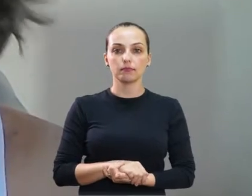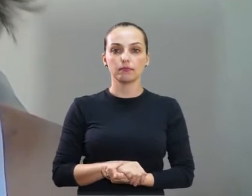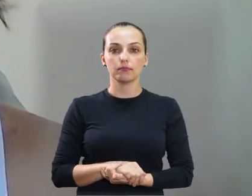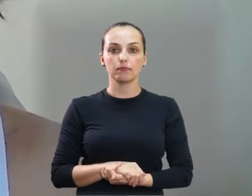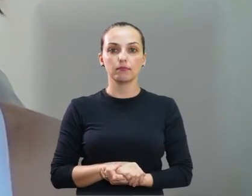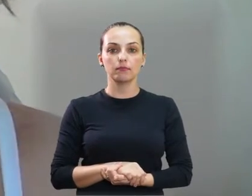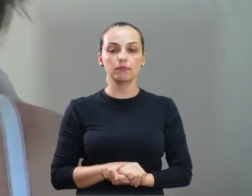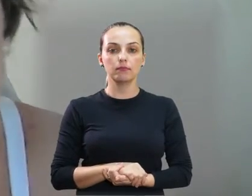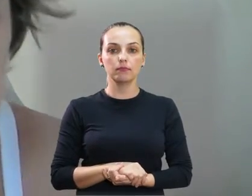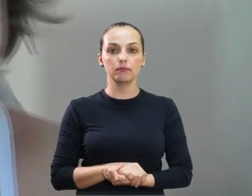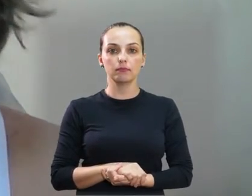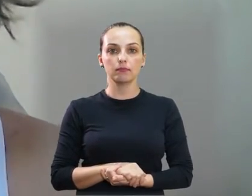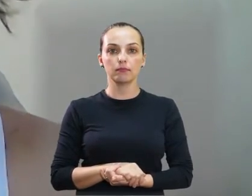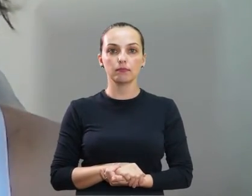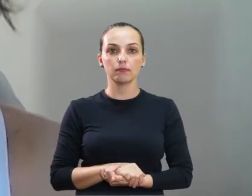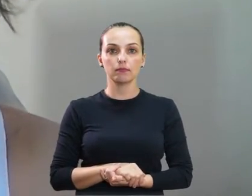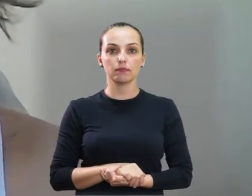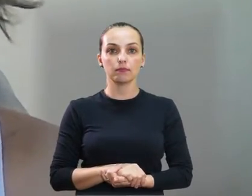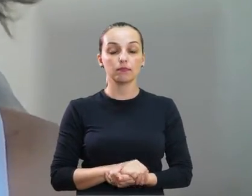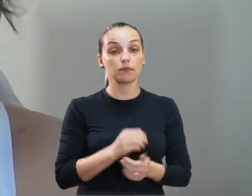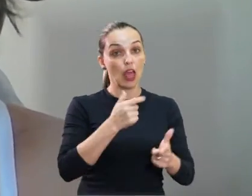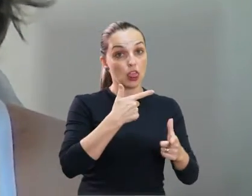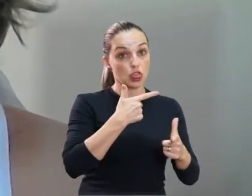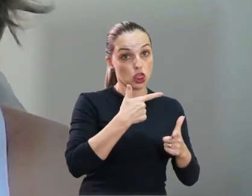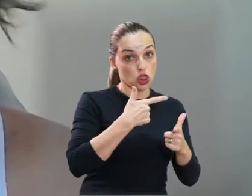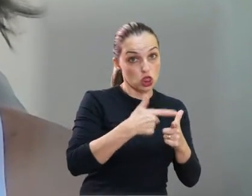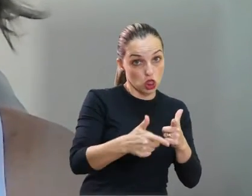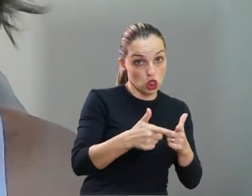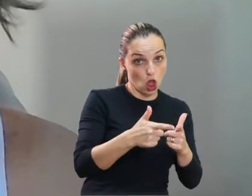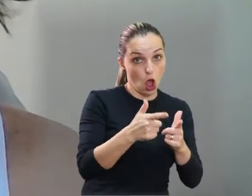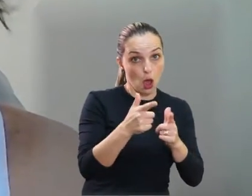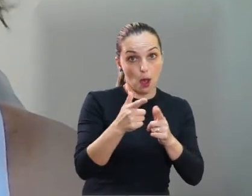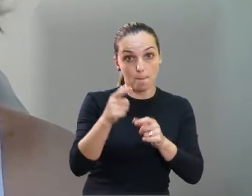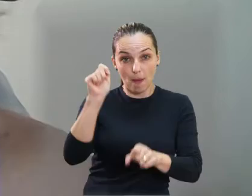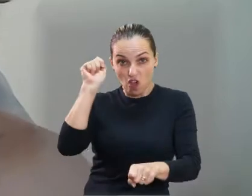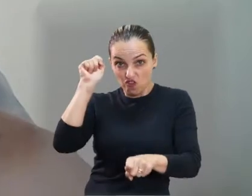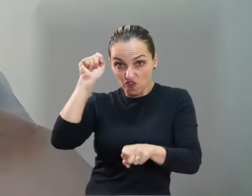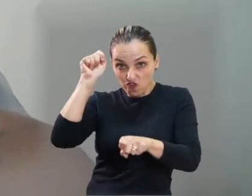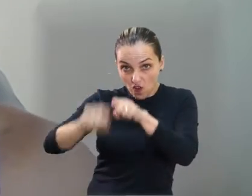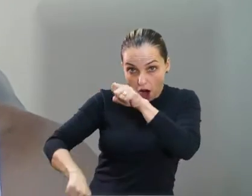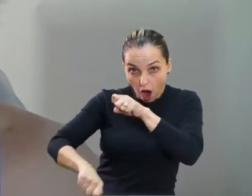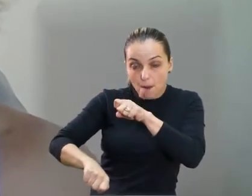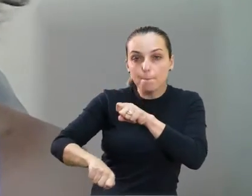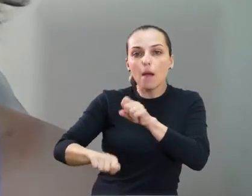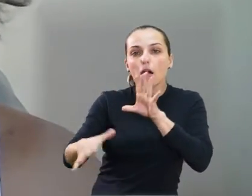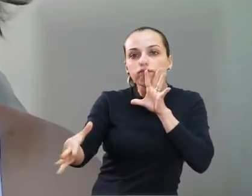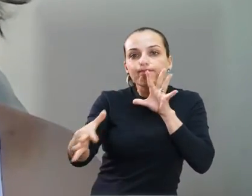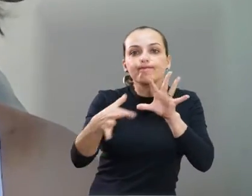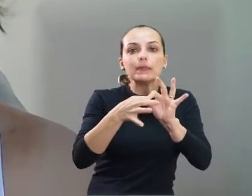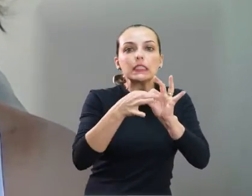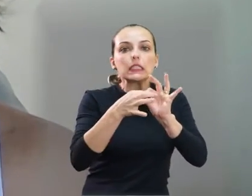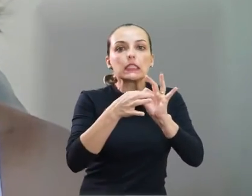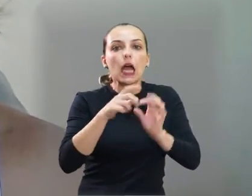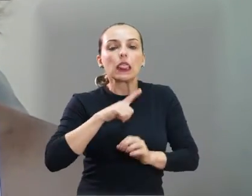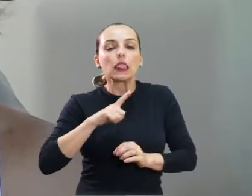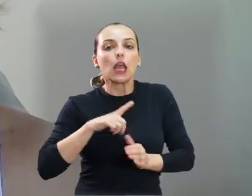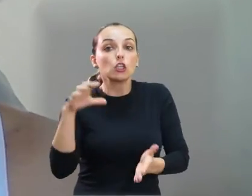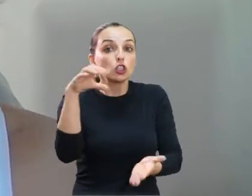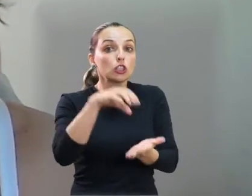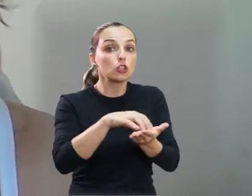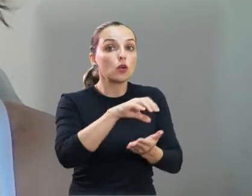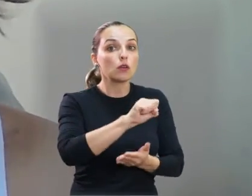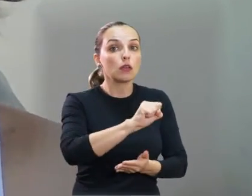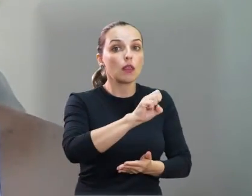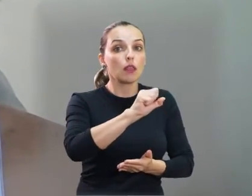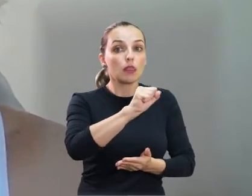Central. Com relação à violência sexual, nós temos a parceria do CESA com a Gota